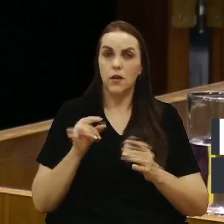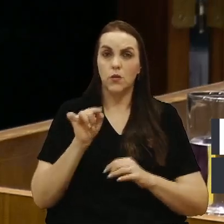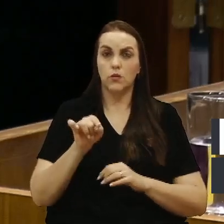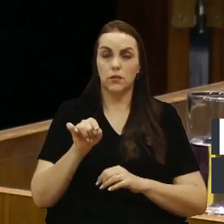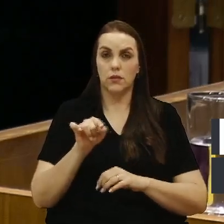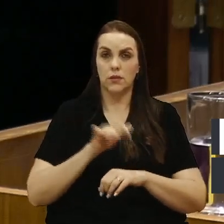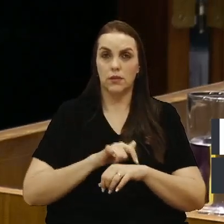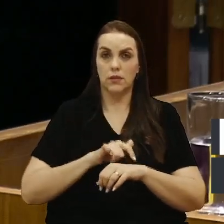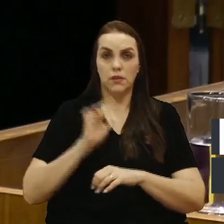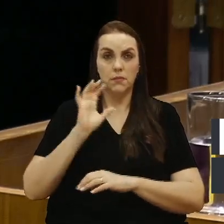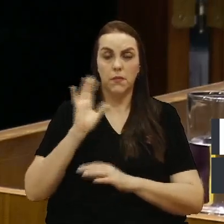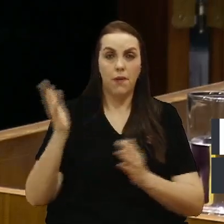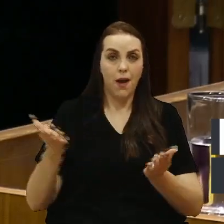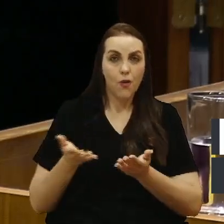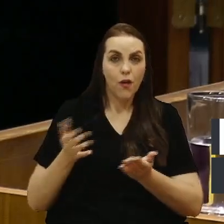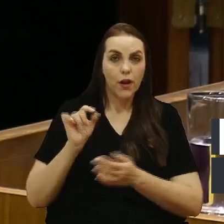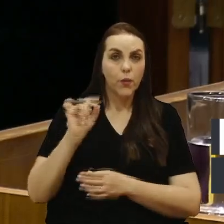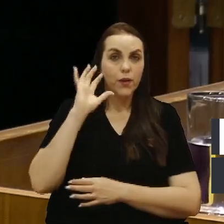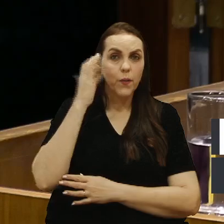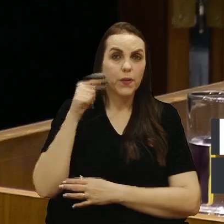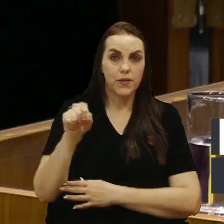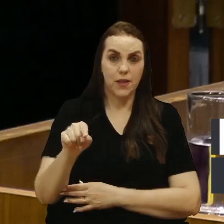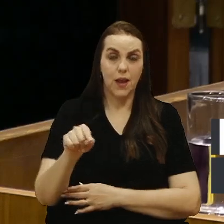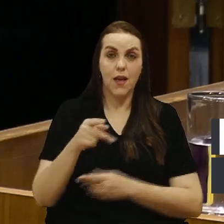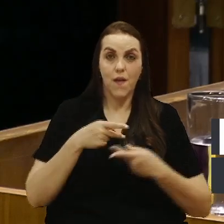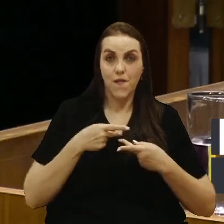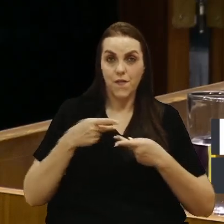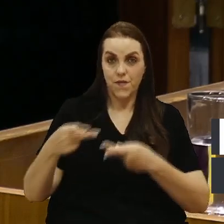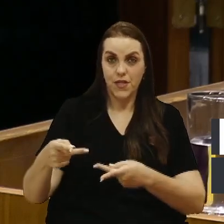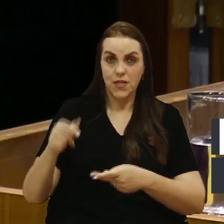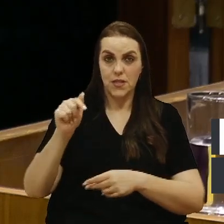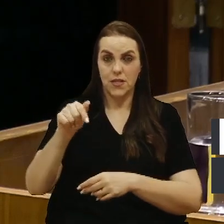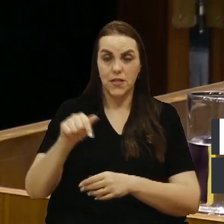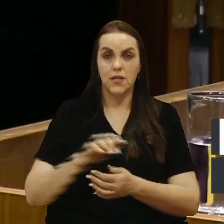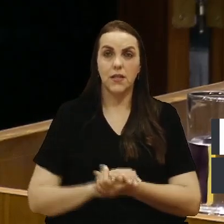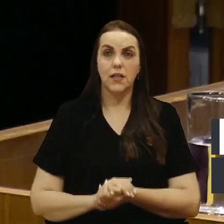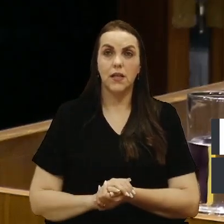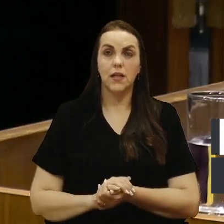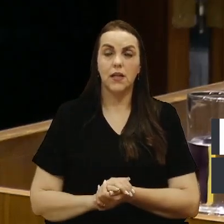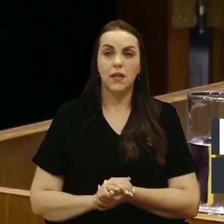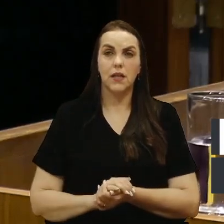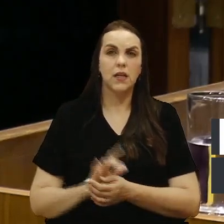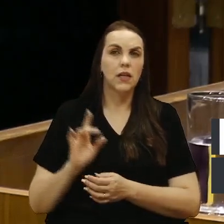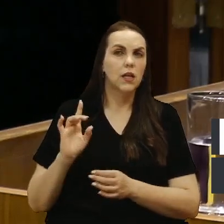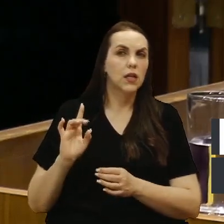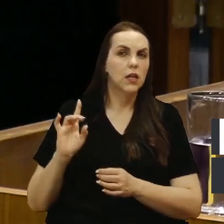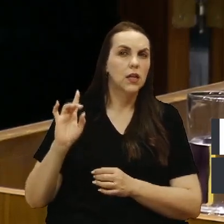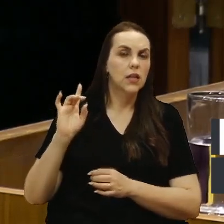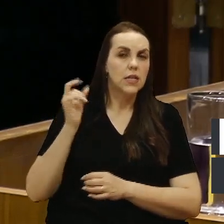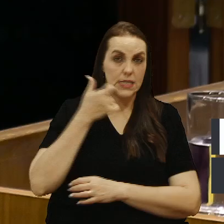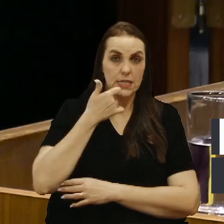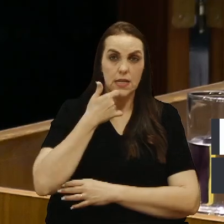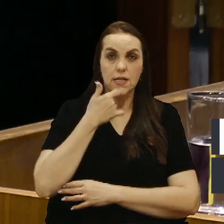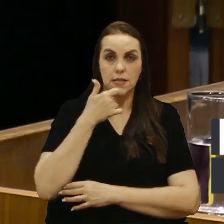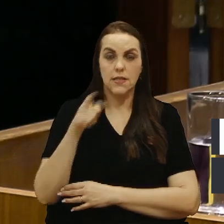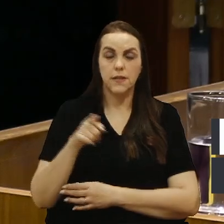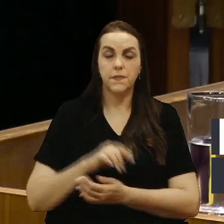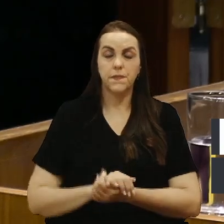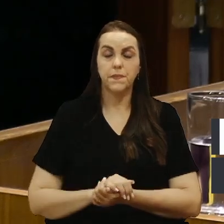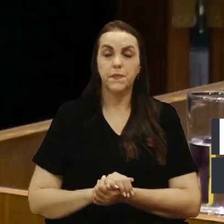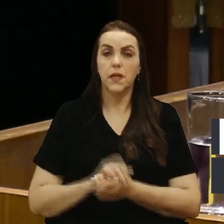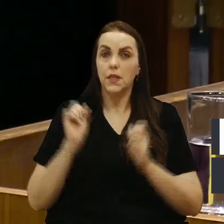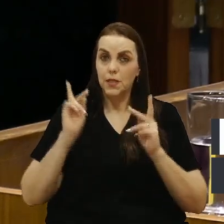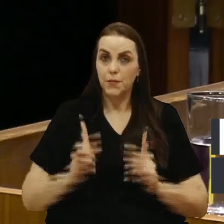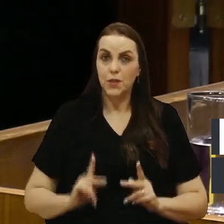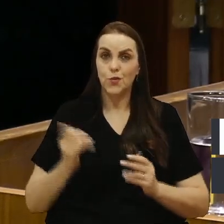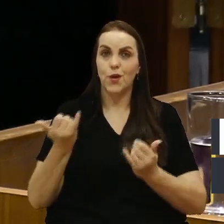situação é que quando a gente foi fazer a visita lá na sexta-feira, o pessoal nos